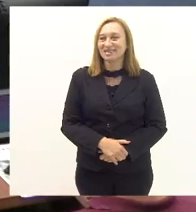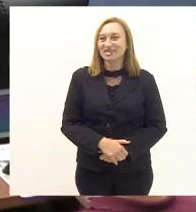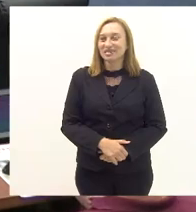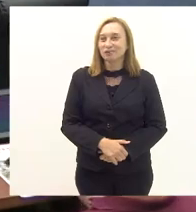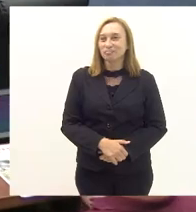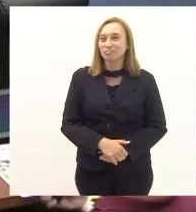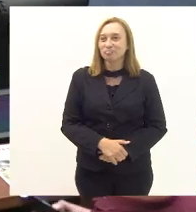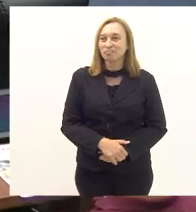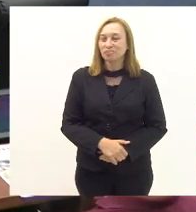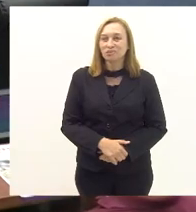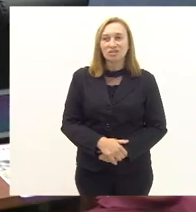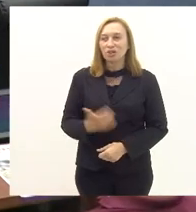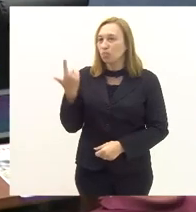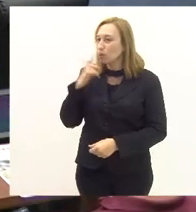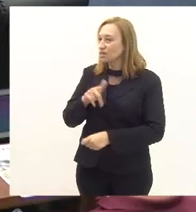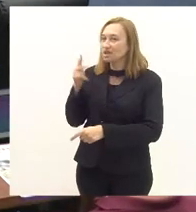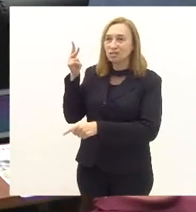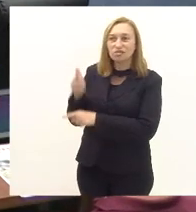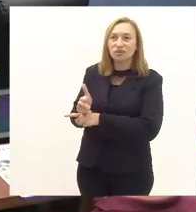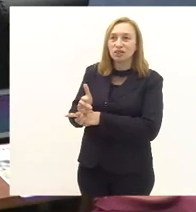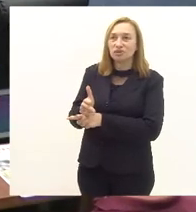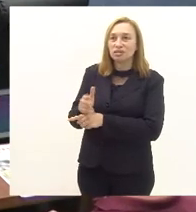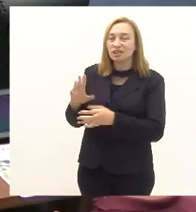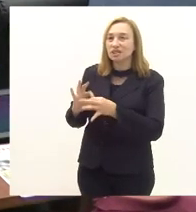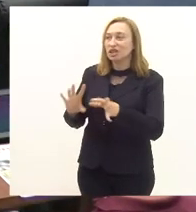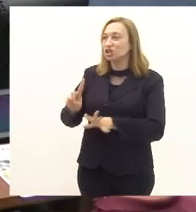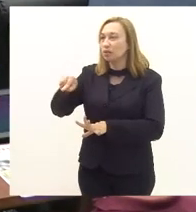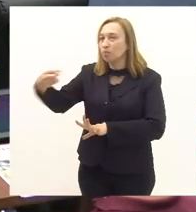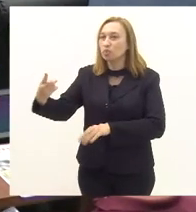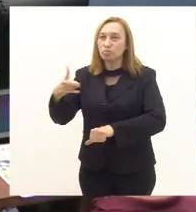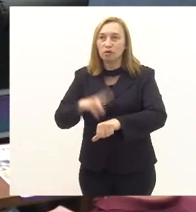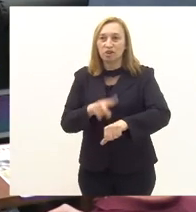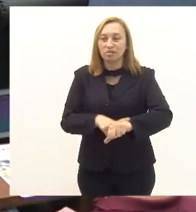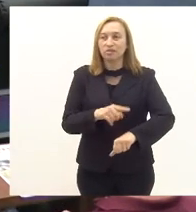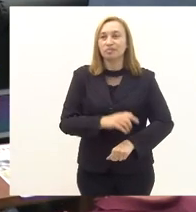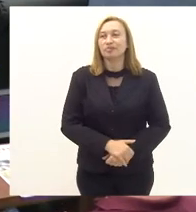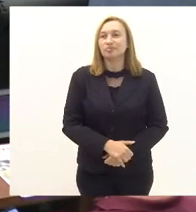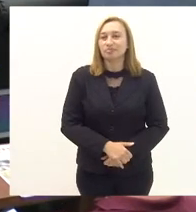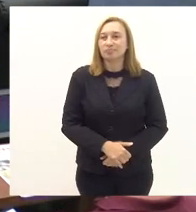Bom, se não entrar agora, a gente deixa para uma próxima vez.